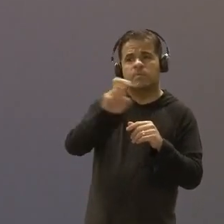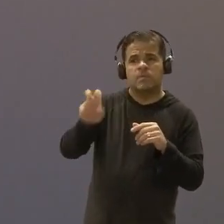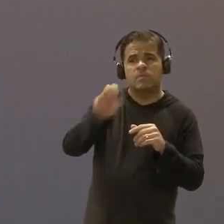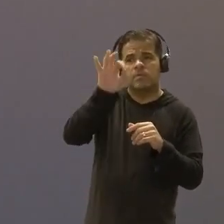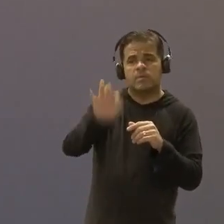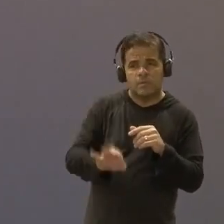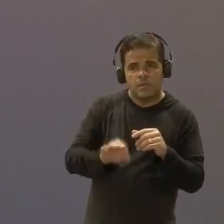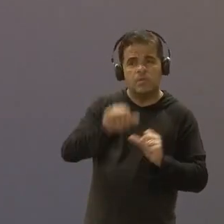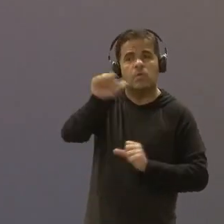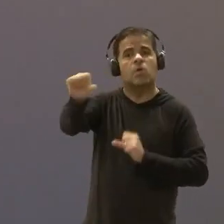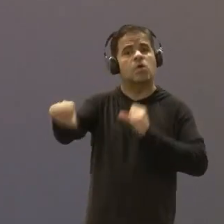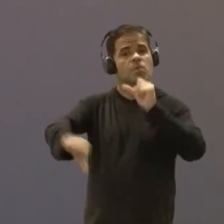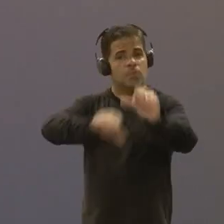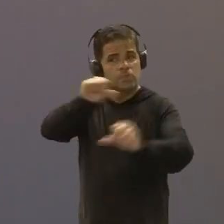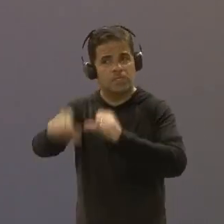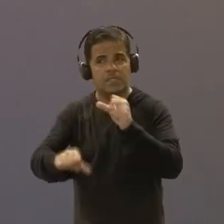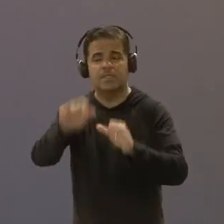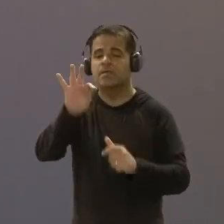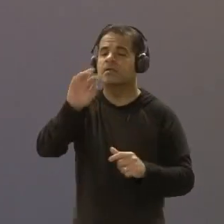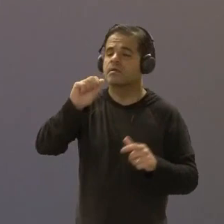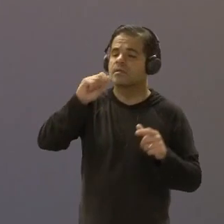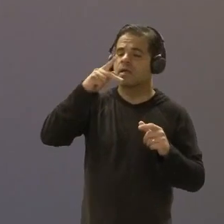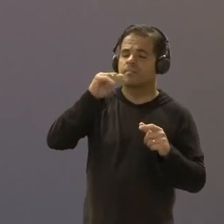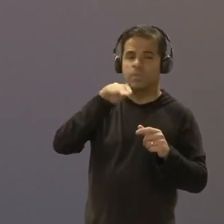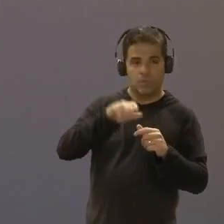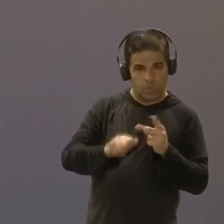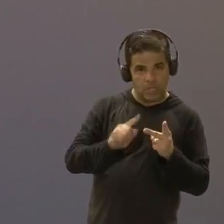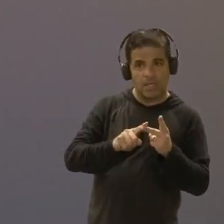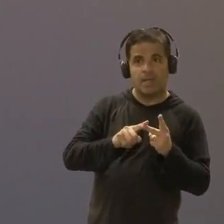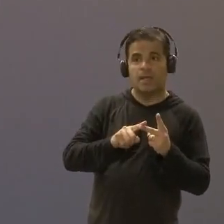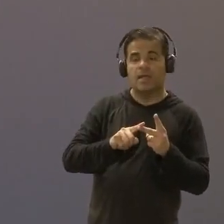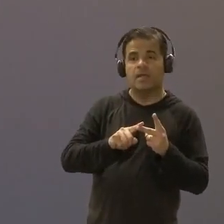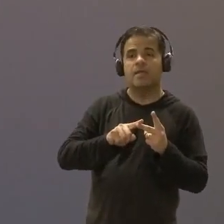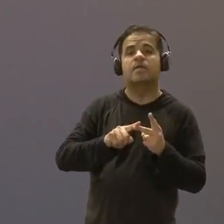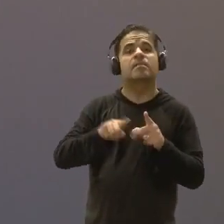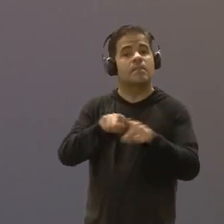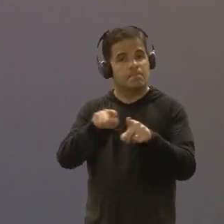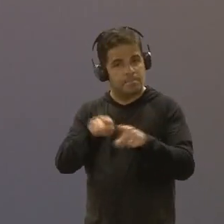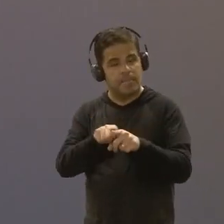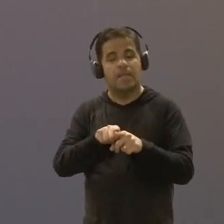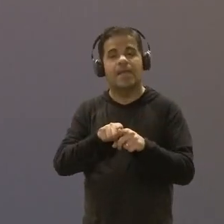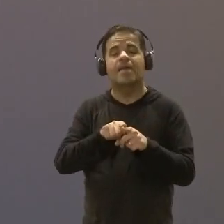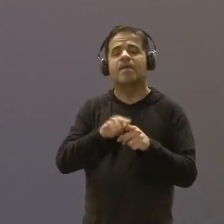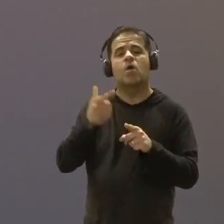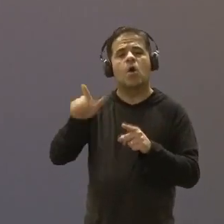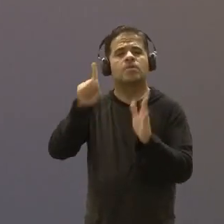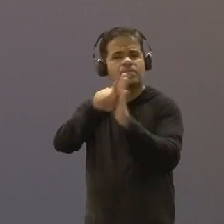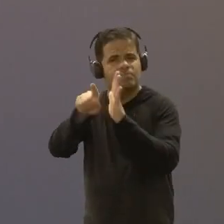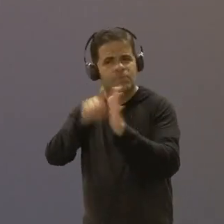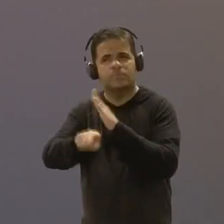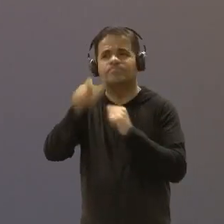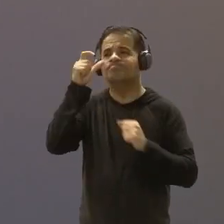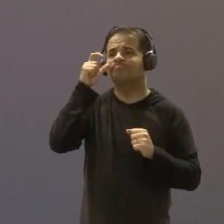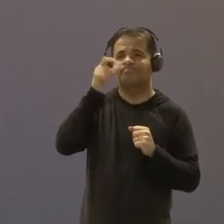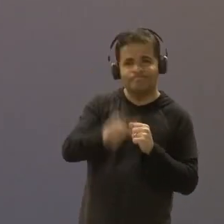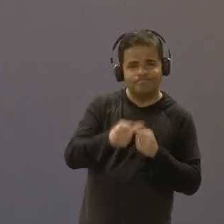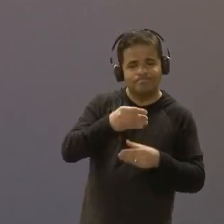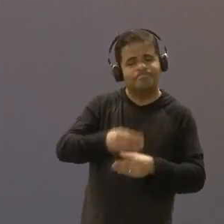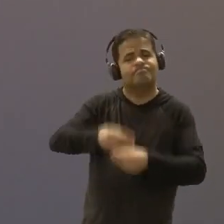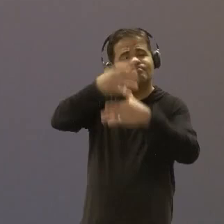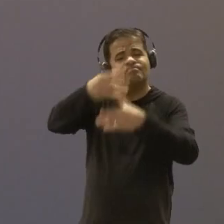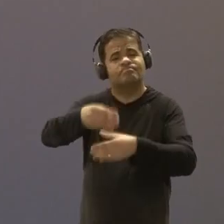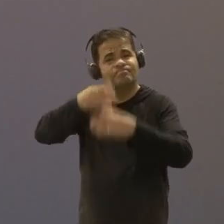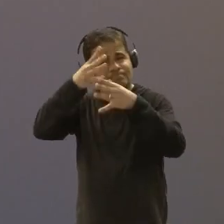55% de amido modificado de tapioca e 45% de isomaltolose. Aí outras perguntas interessantes aqui.